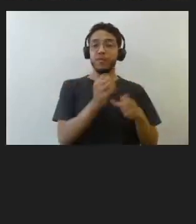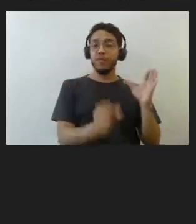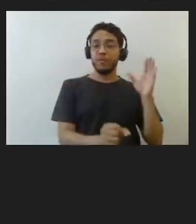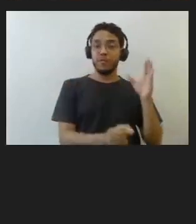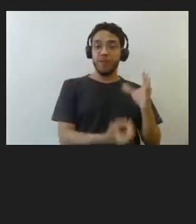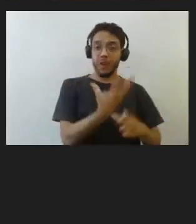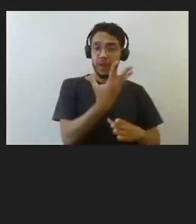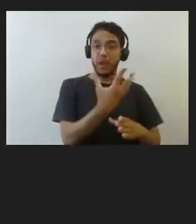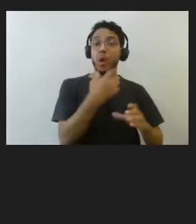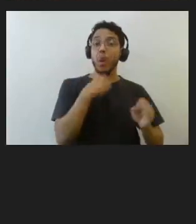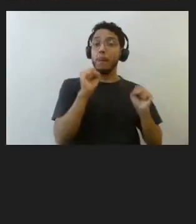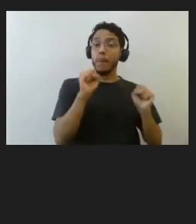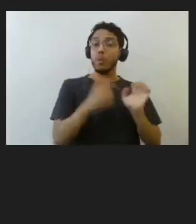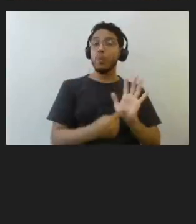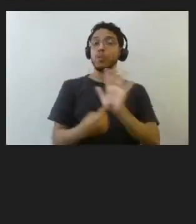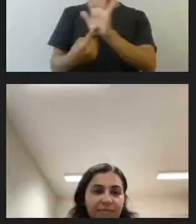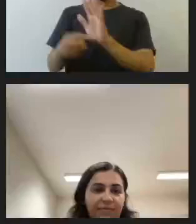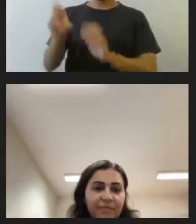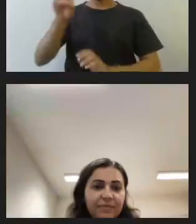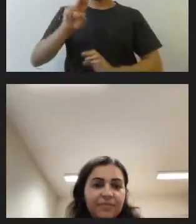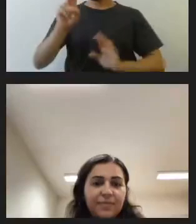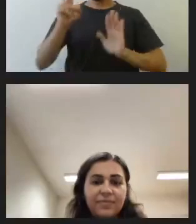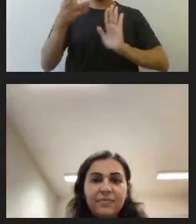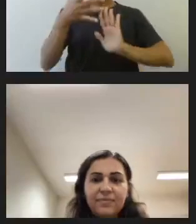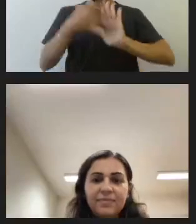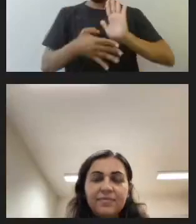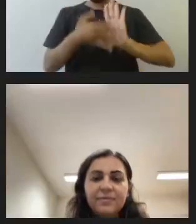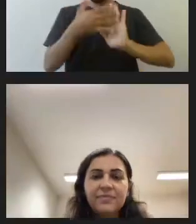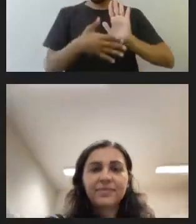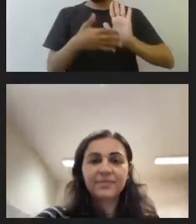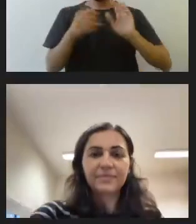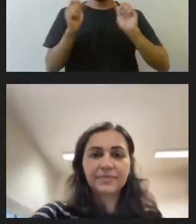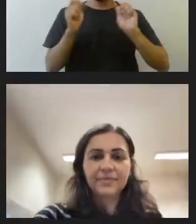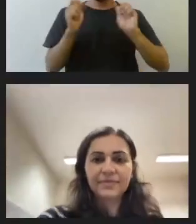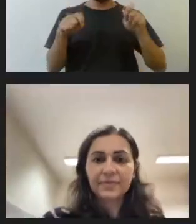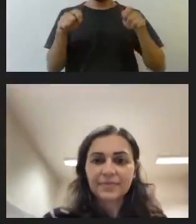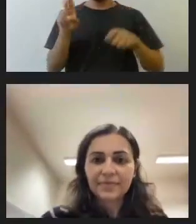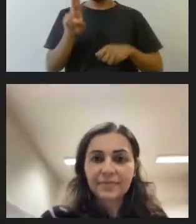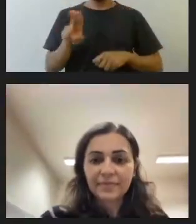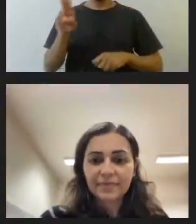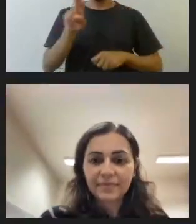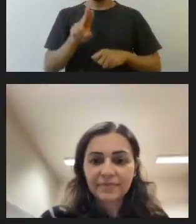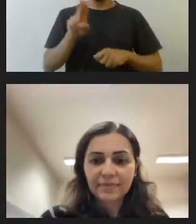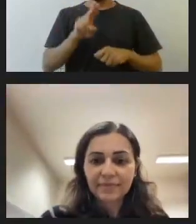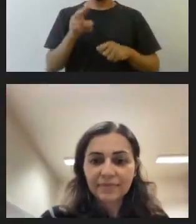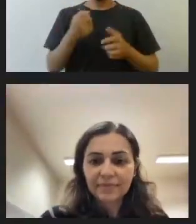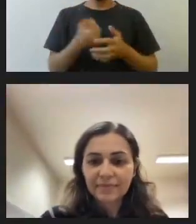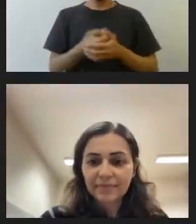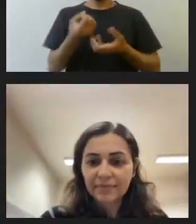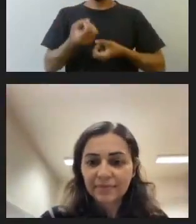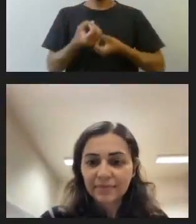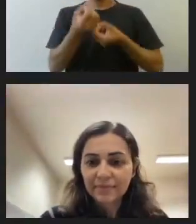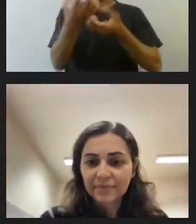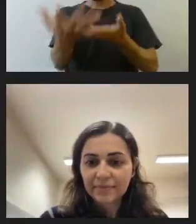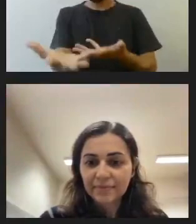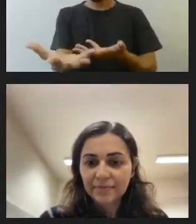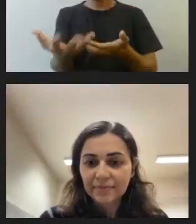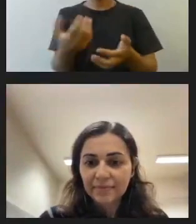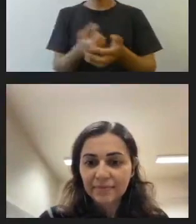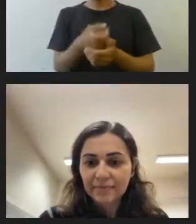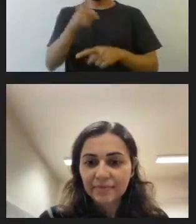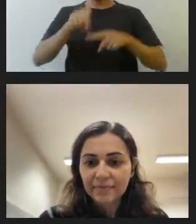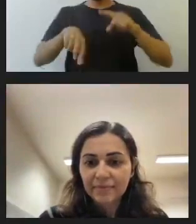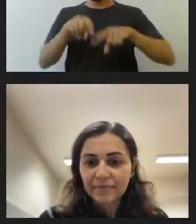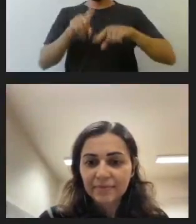utilizar aquilo como um roteiro, tá? Utilizar como um roteiro e disponibilizar esse